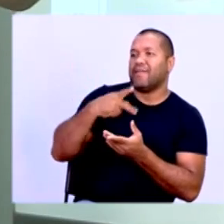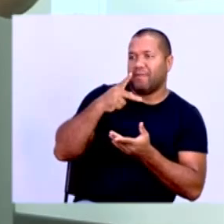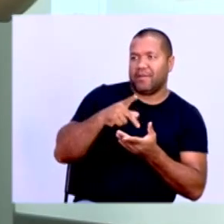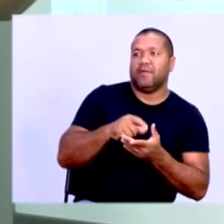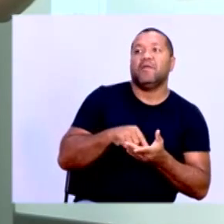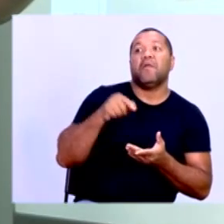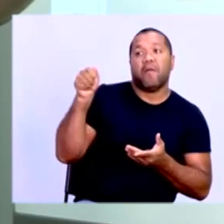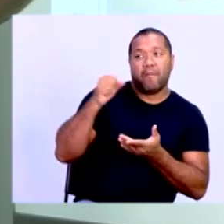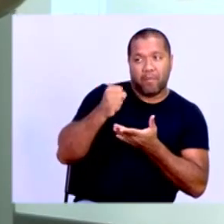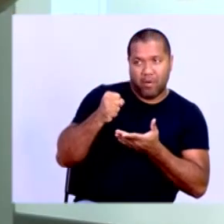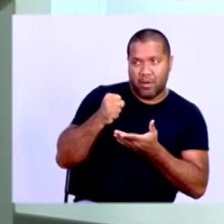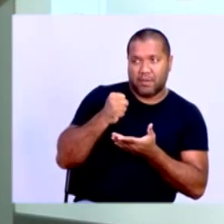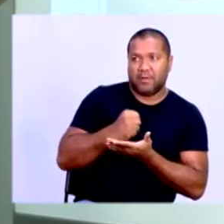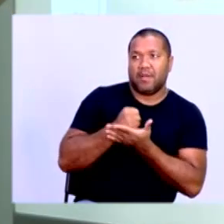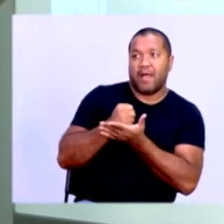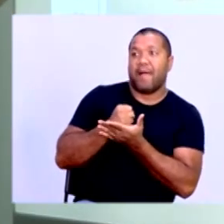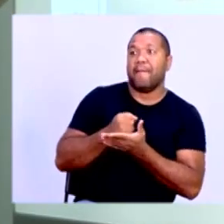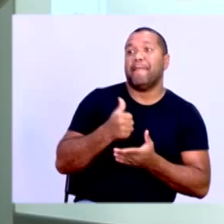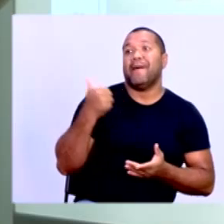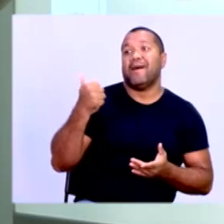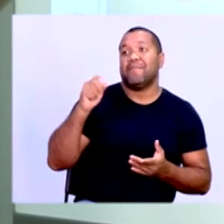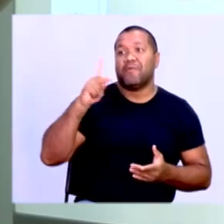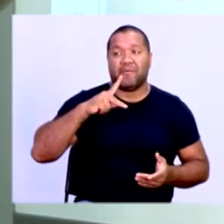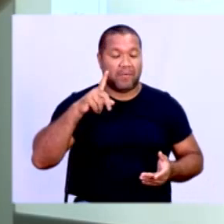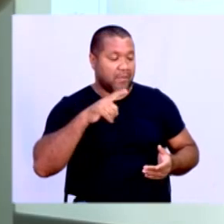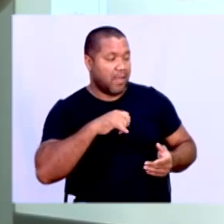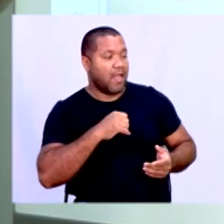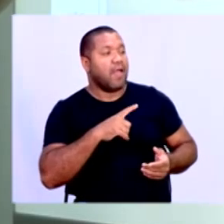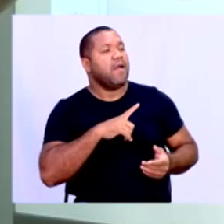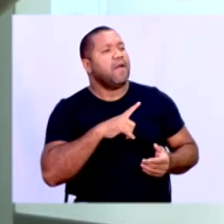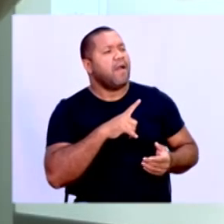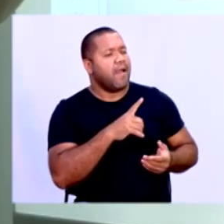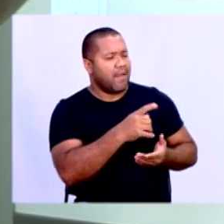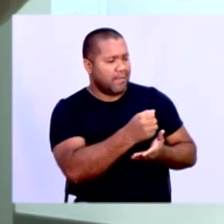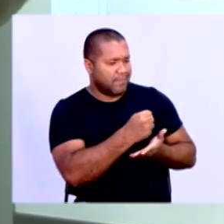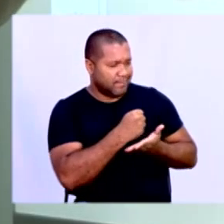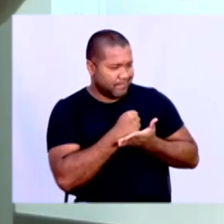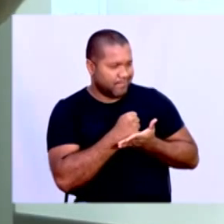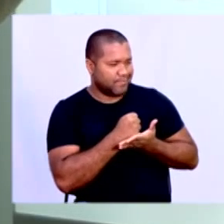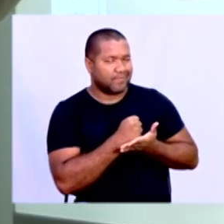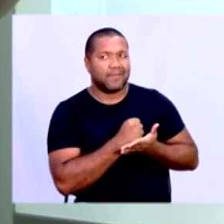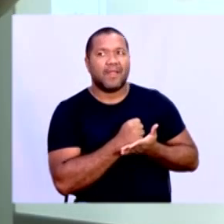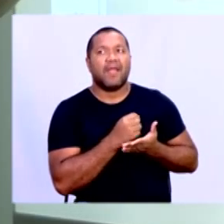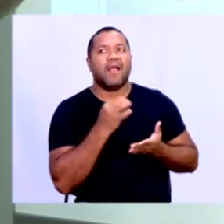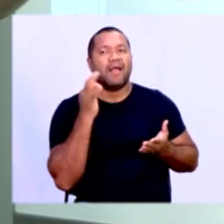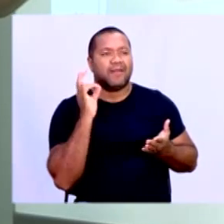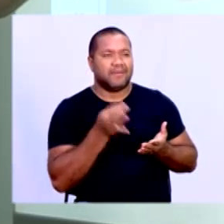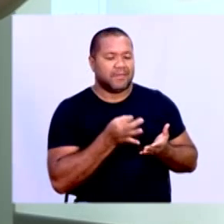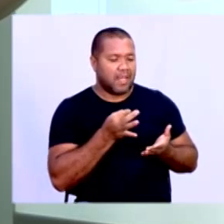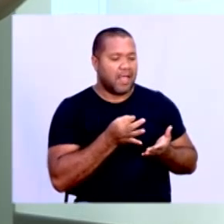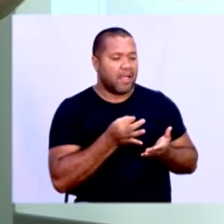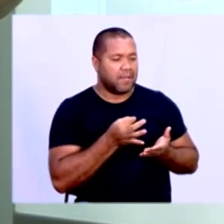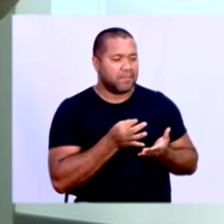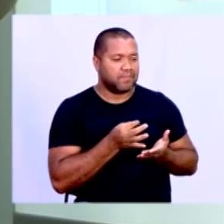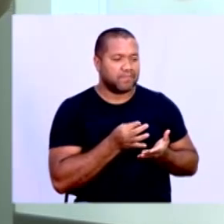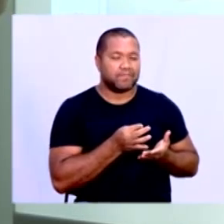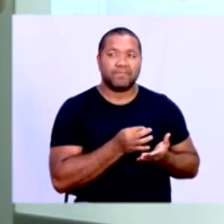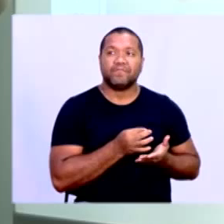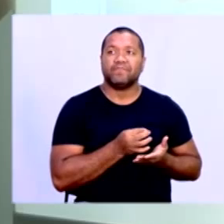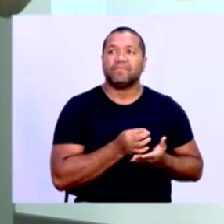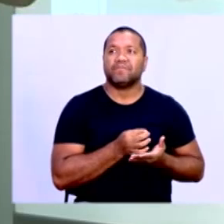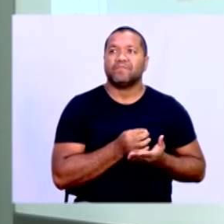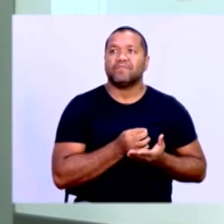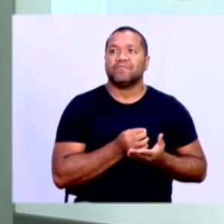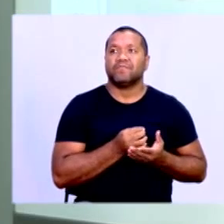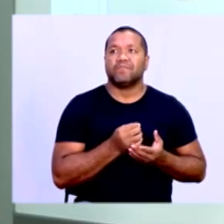Aí o professor Alan vai querer receber um quê? Vai receber assim, a sua autorização deu certo. Não é assim que acontece? Então provavelmente o professor Alan vai esperar uma